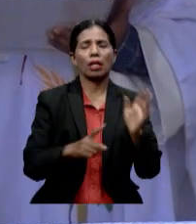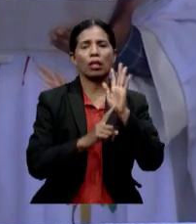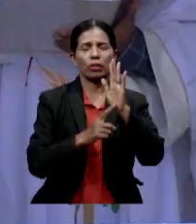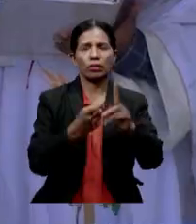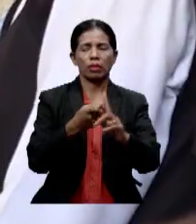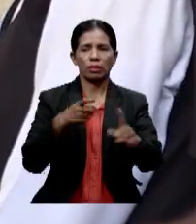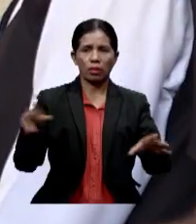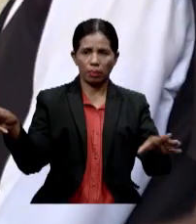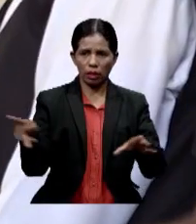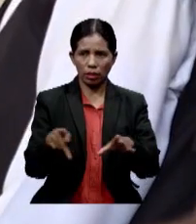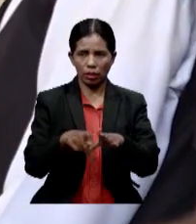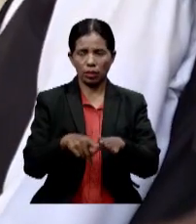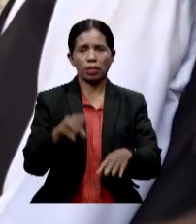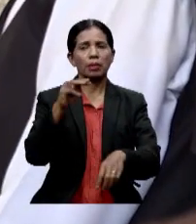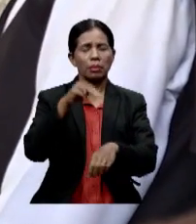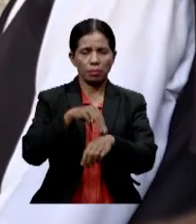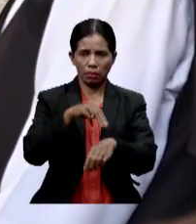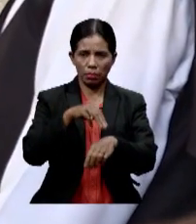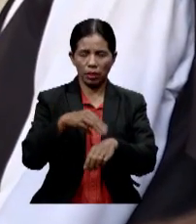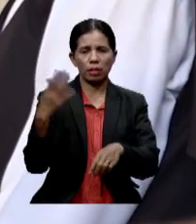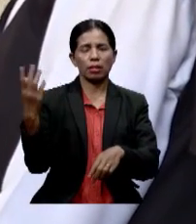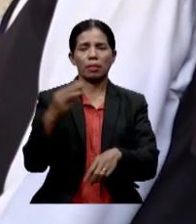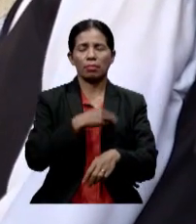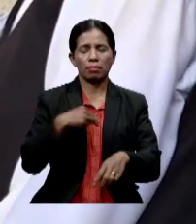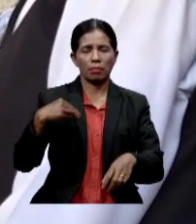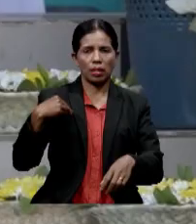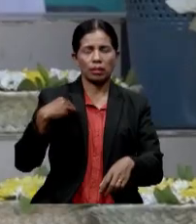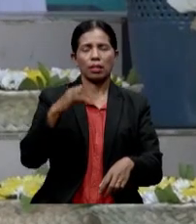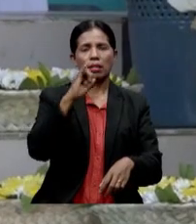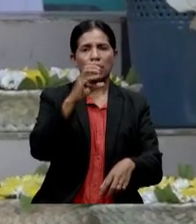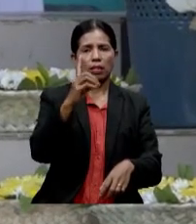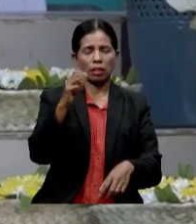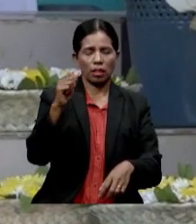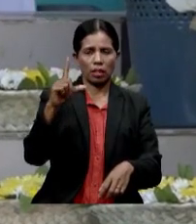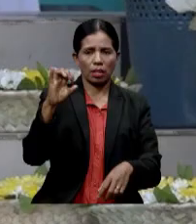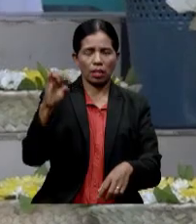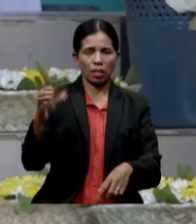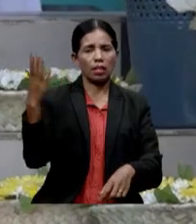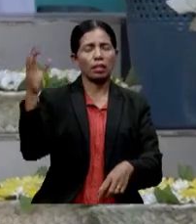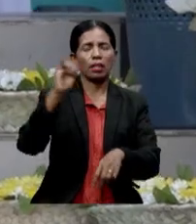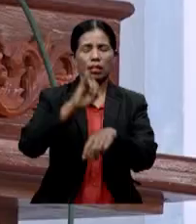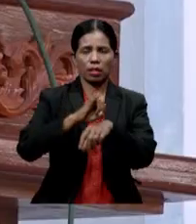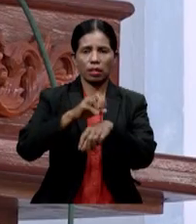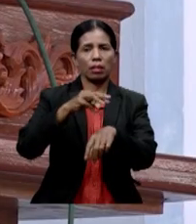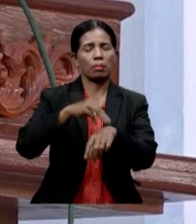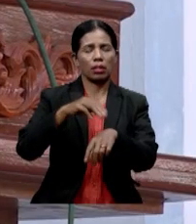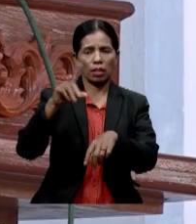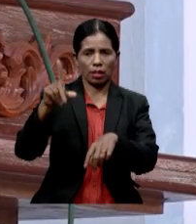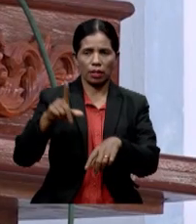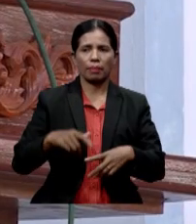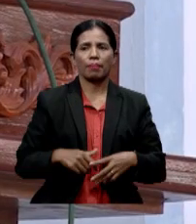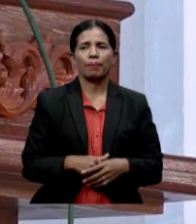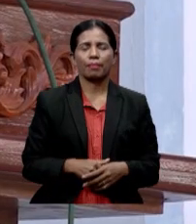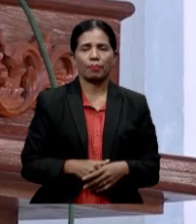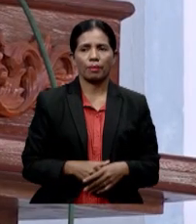hafoin participa missa fúnebre, irmã Idália e a Igreja Motael, segunda semana ne. Abu